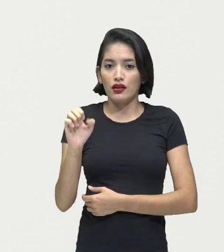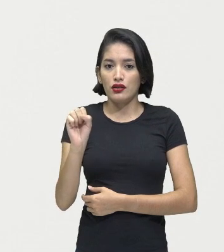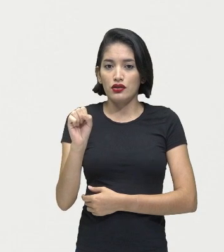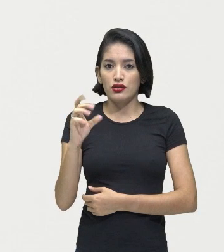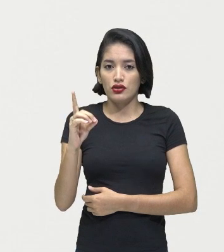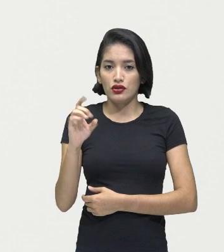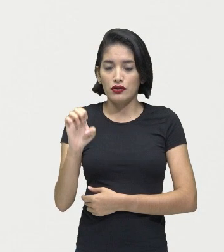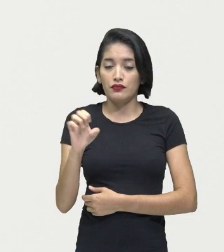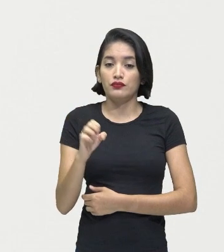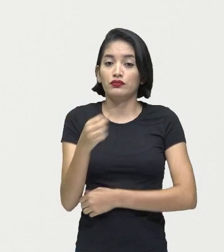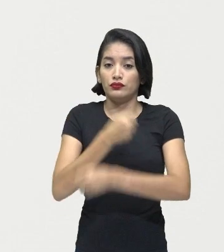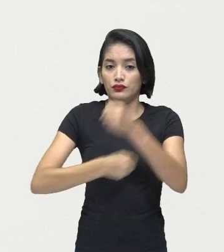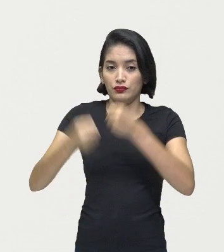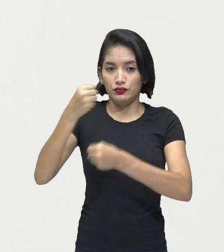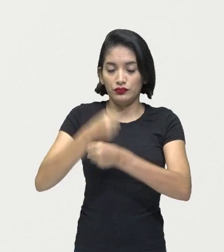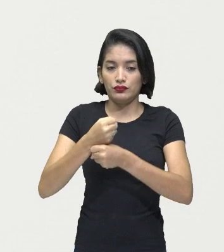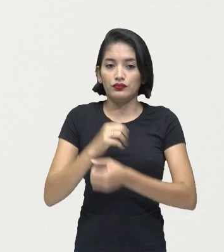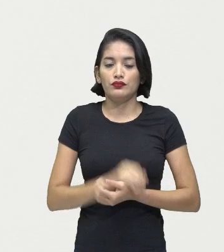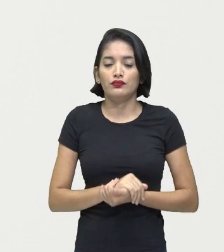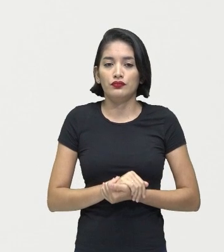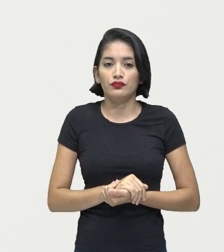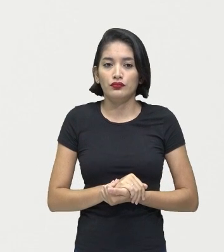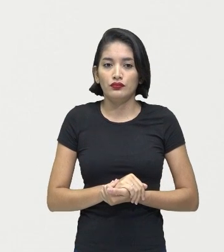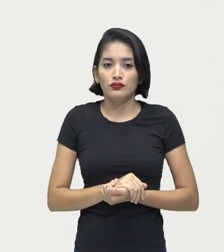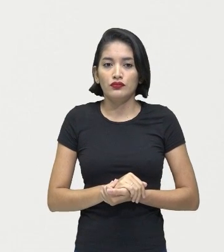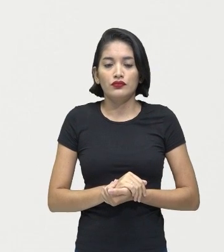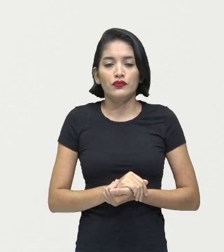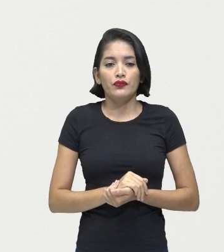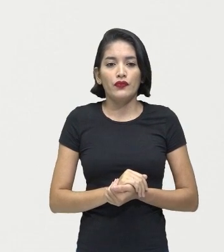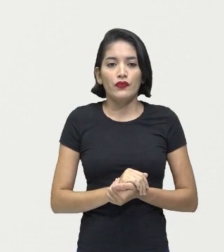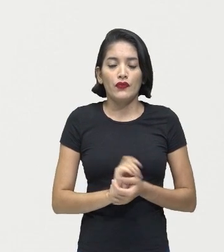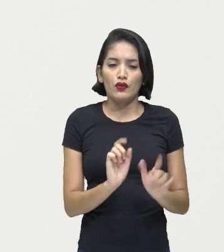Luto por uma terra melhor, né?